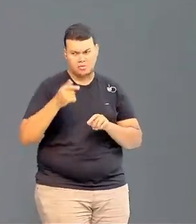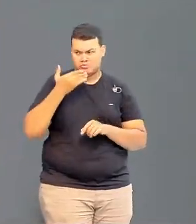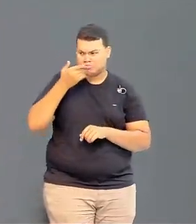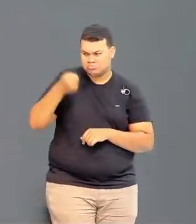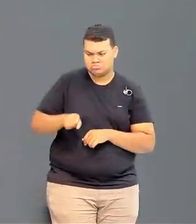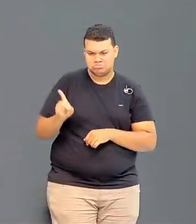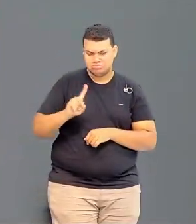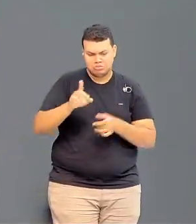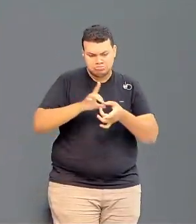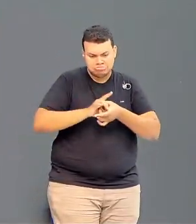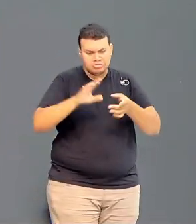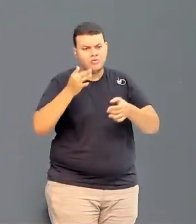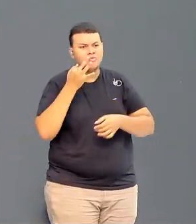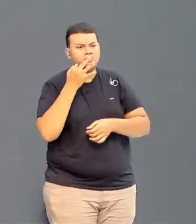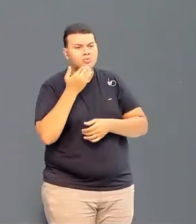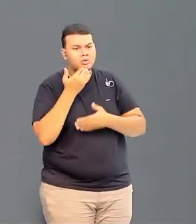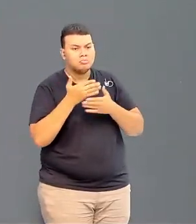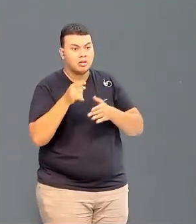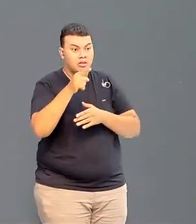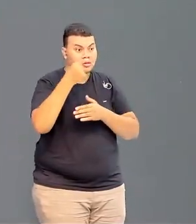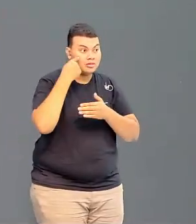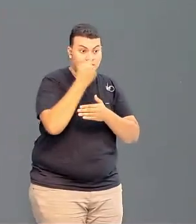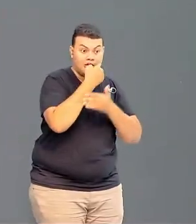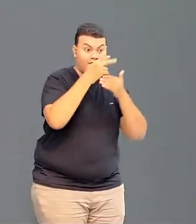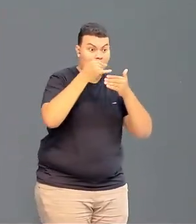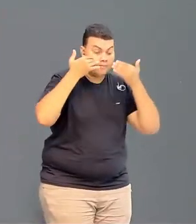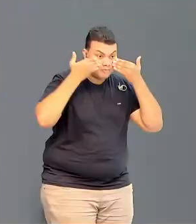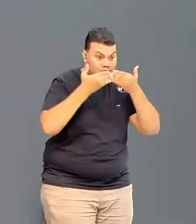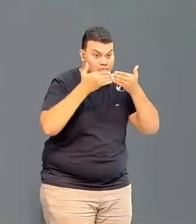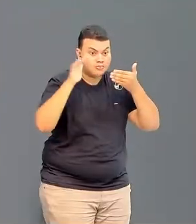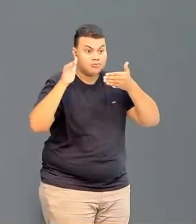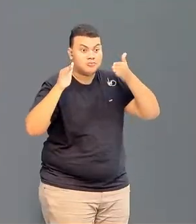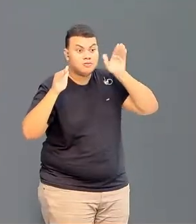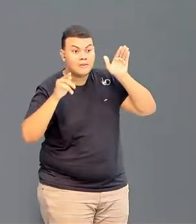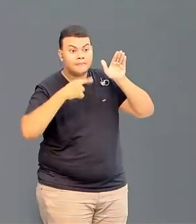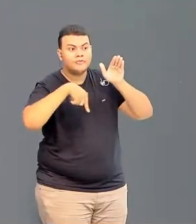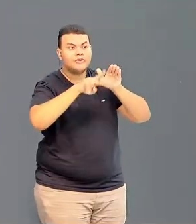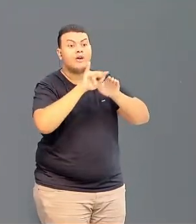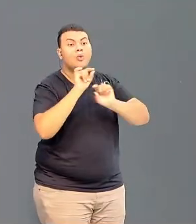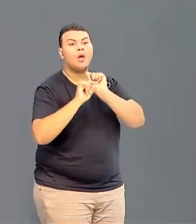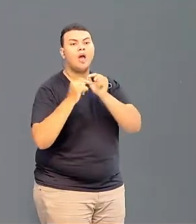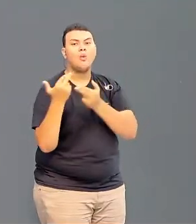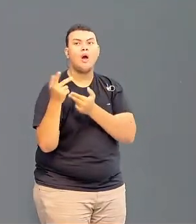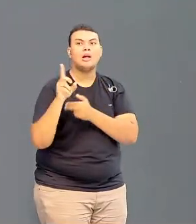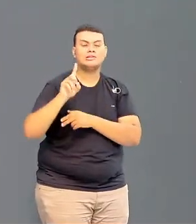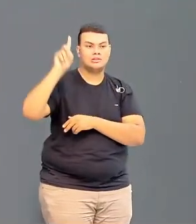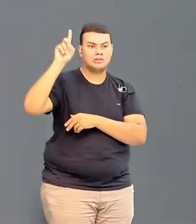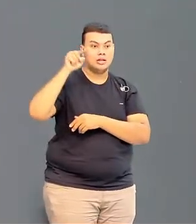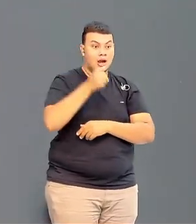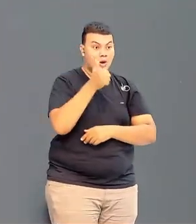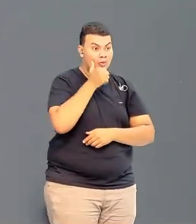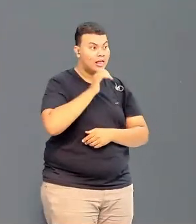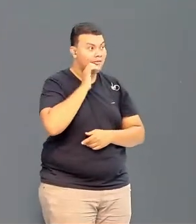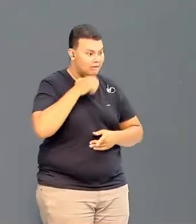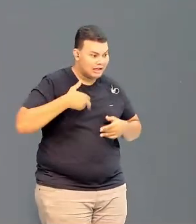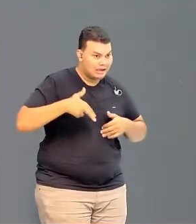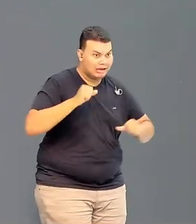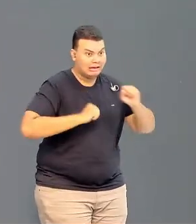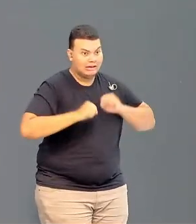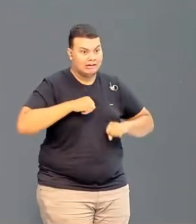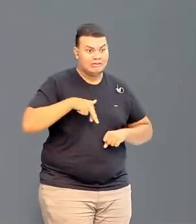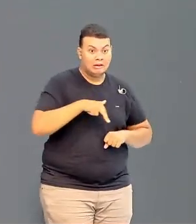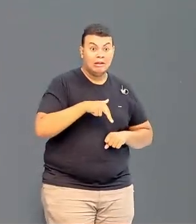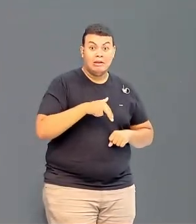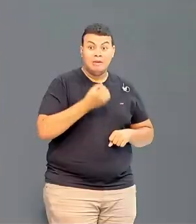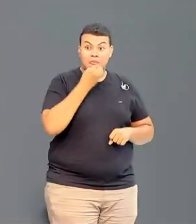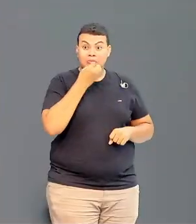Você come do fruto, seus olhos se abrem e você vai ser igual a Deus. A mulher pegou esse argumento e disse: não